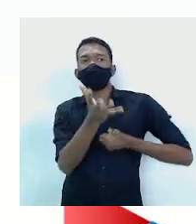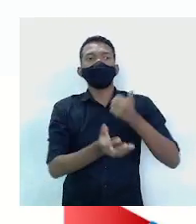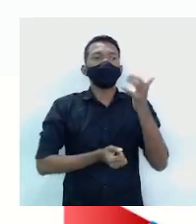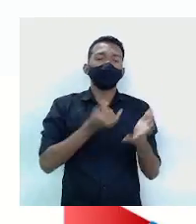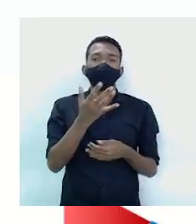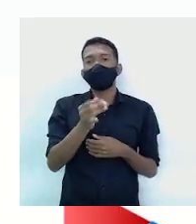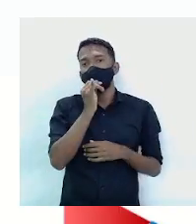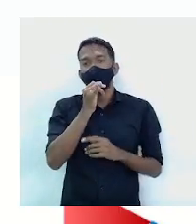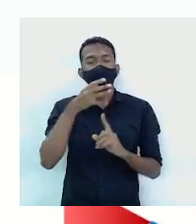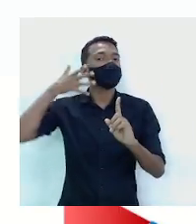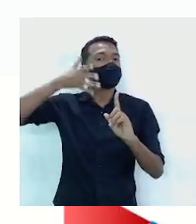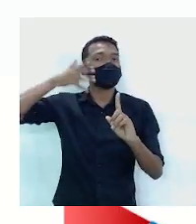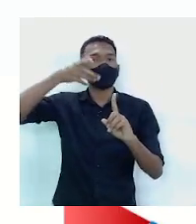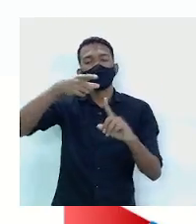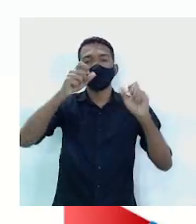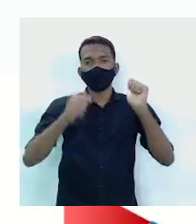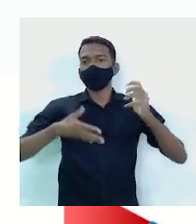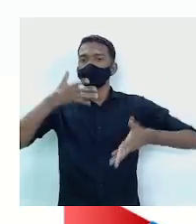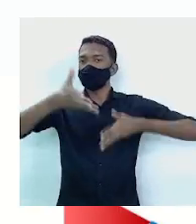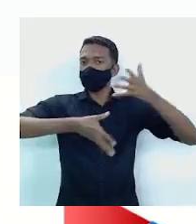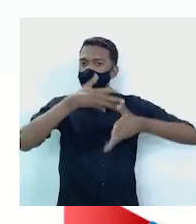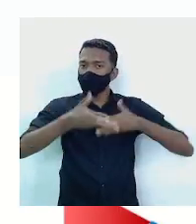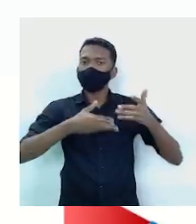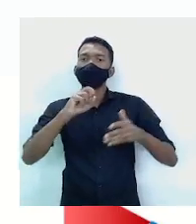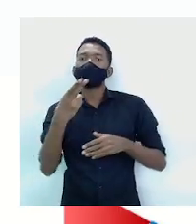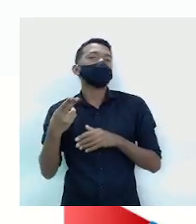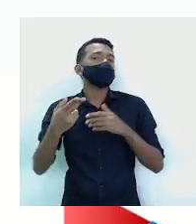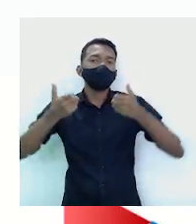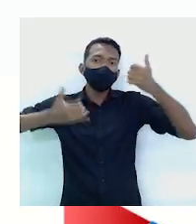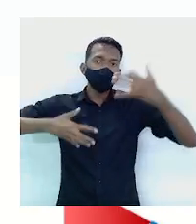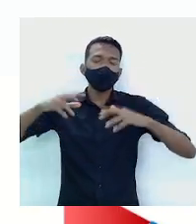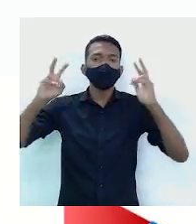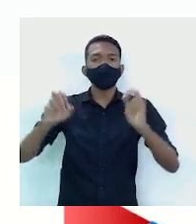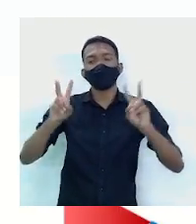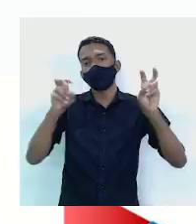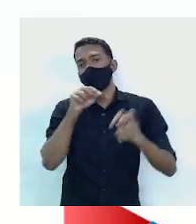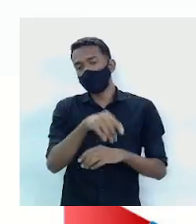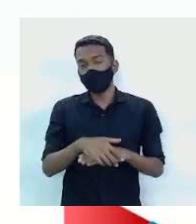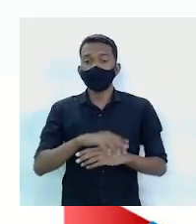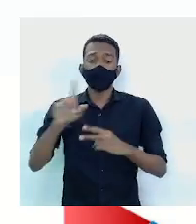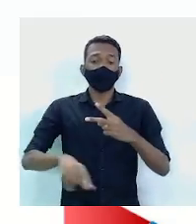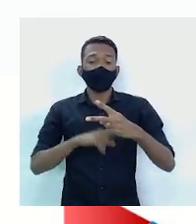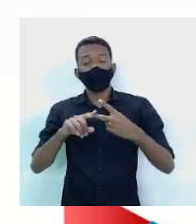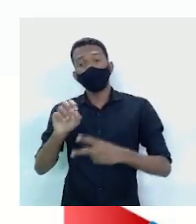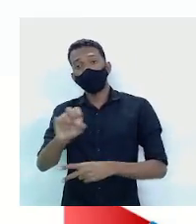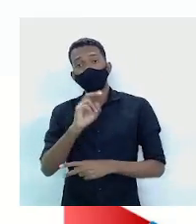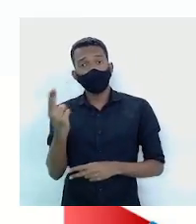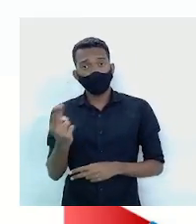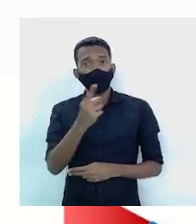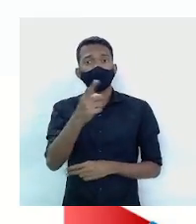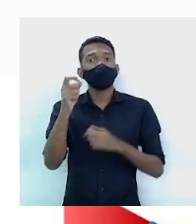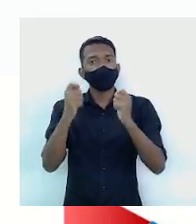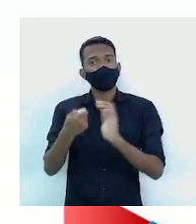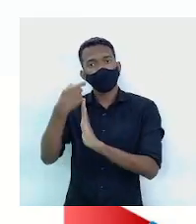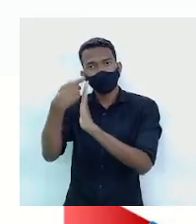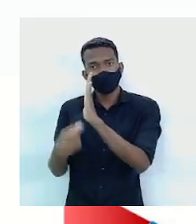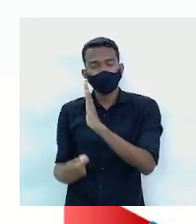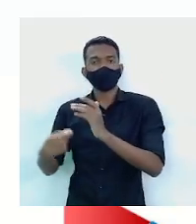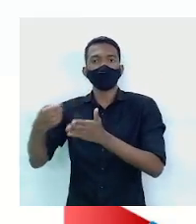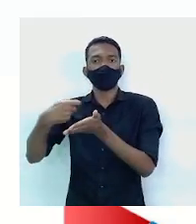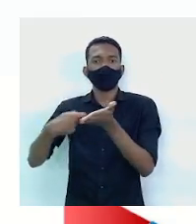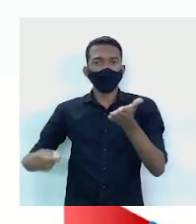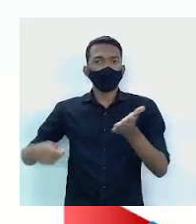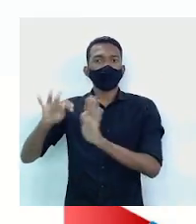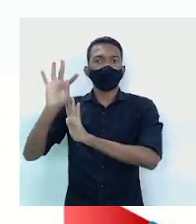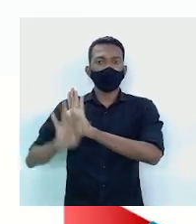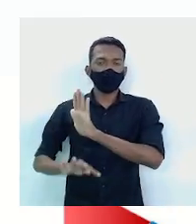uma apresentação em que você está falando sobre algum tema, algum assunto, ou até mesmo para você escrever algum texto, para